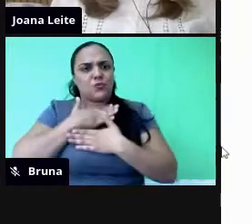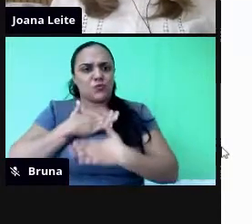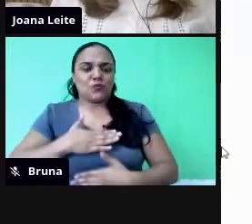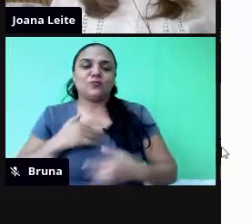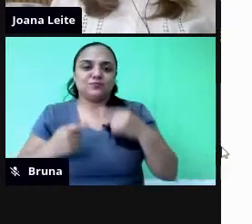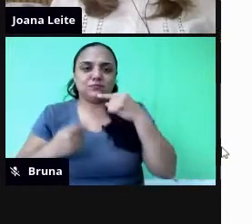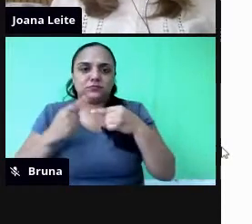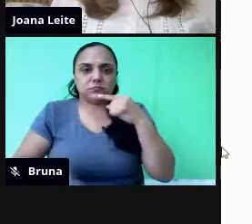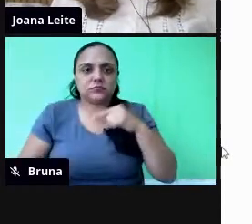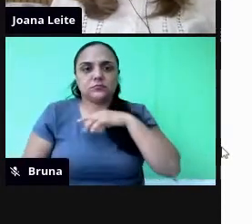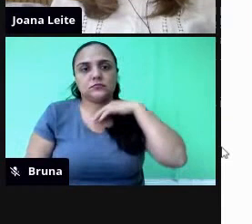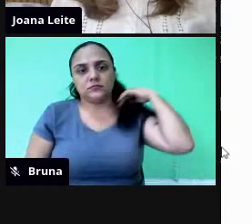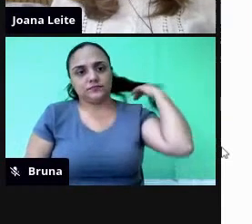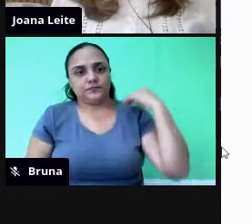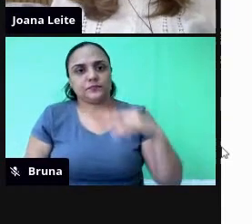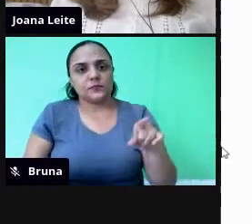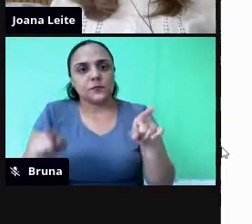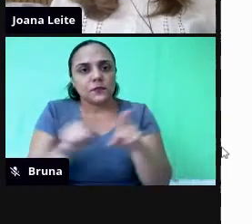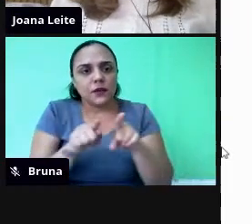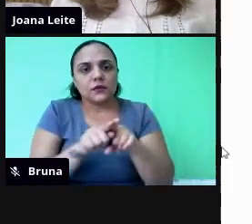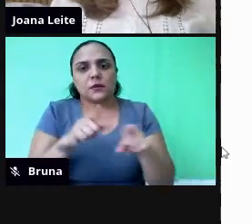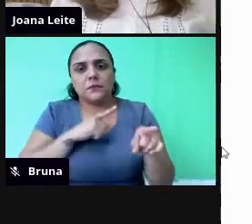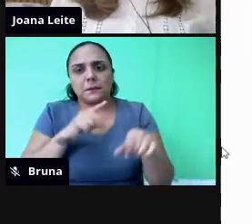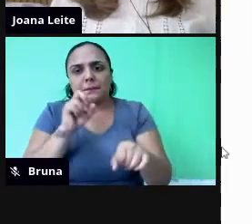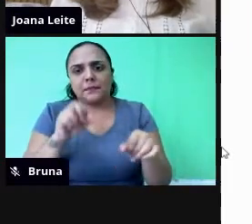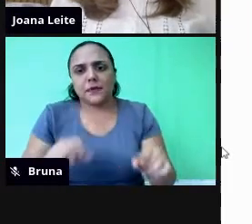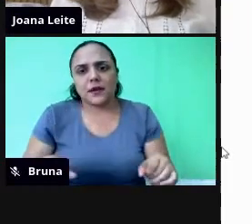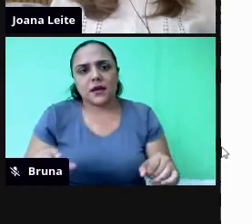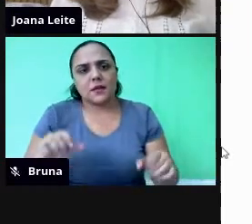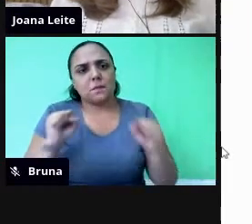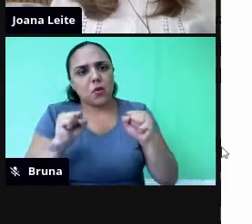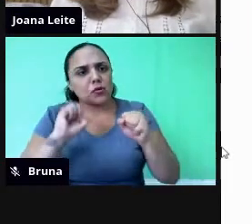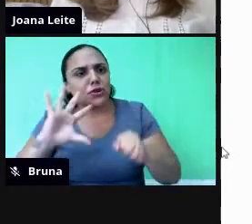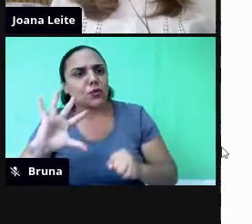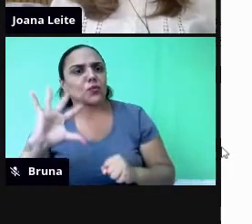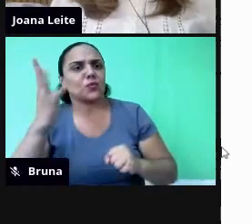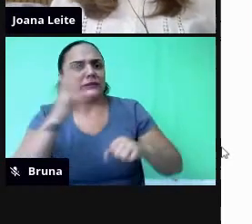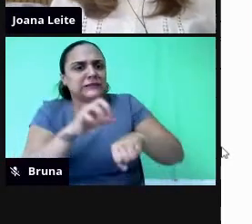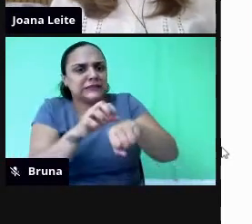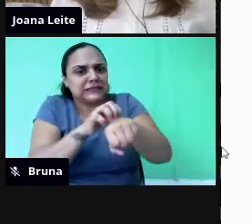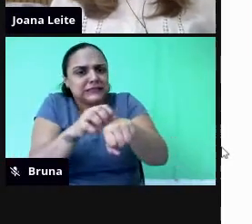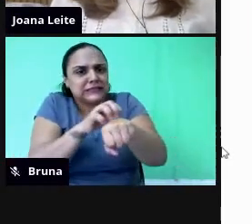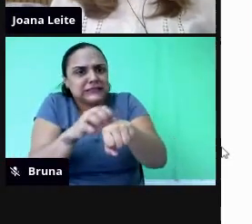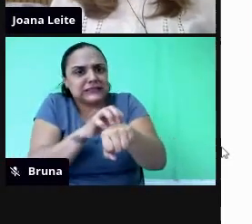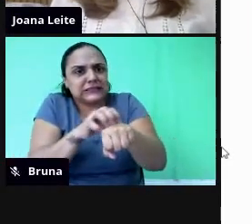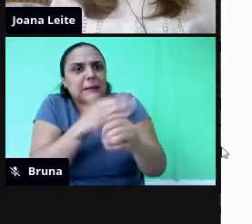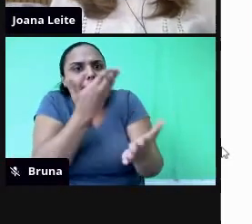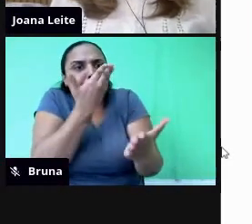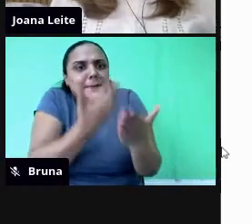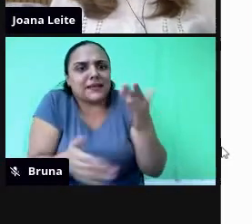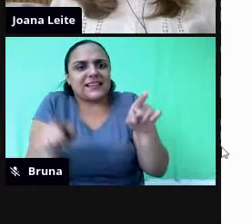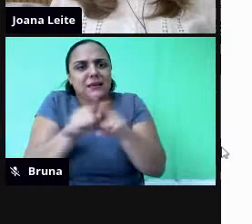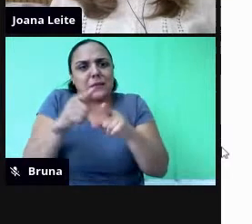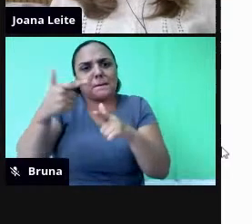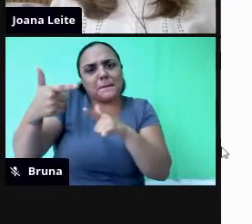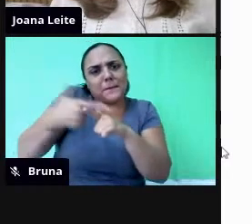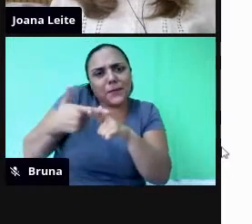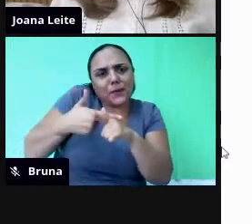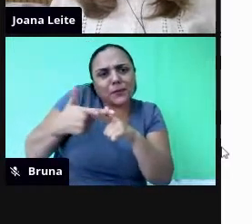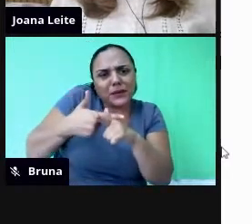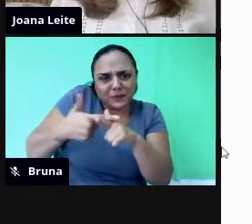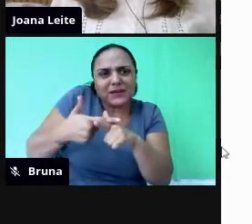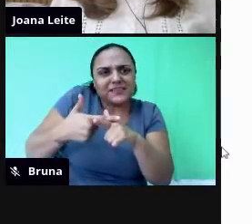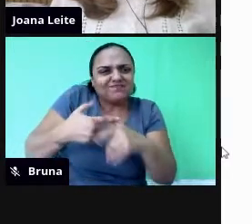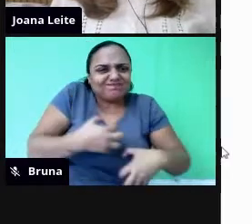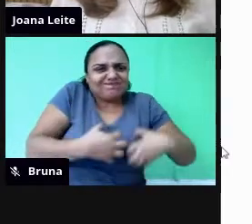processo inflamatório. O processo inflamatório causa alteração da permeabilidade intestinal. Então, na imagem aí, a gente consegue ver